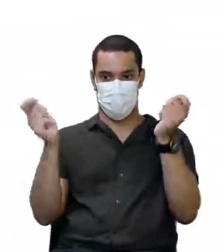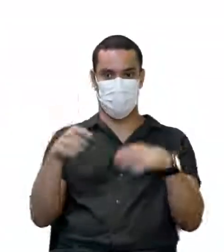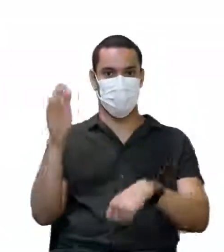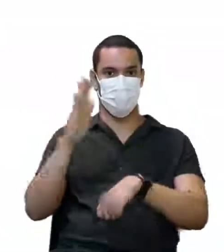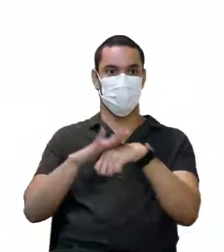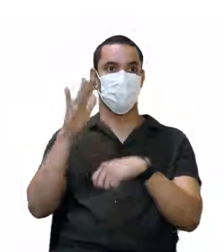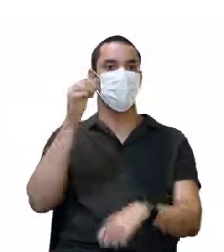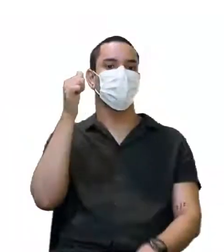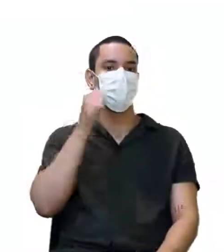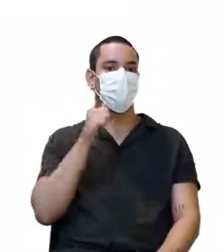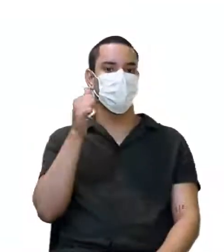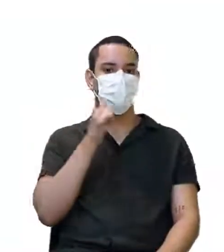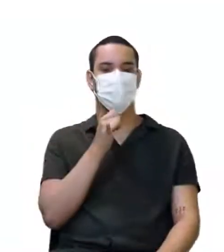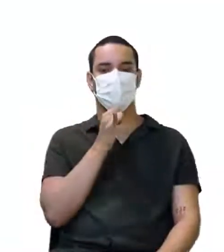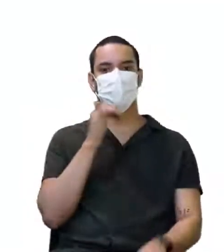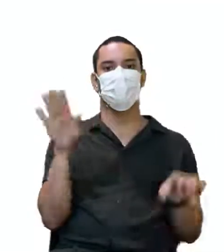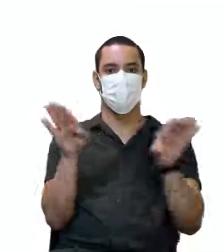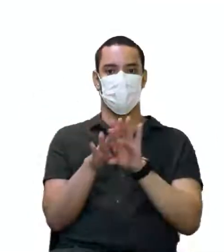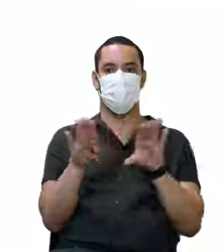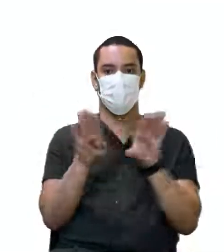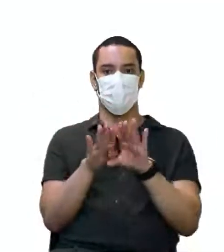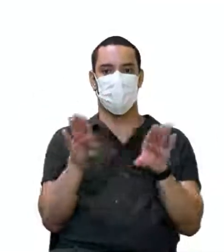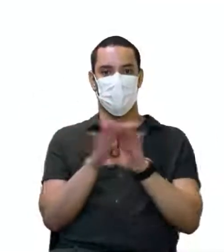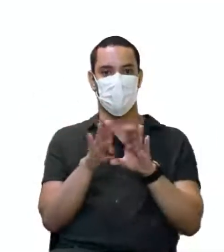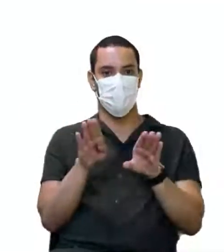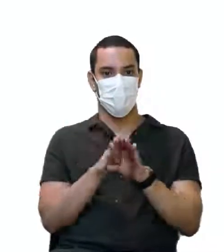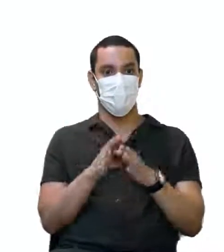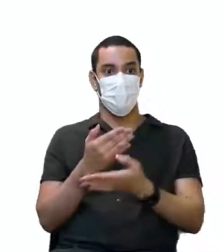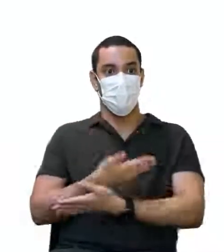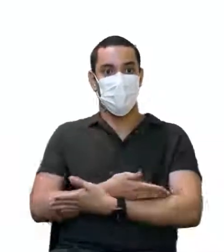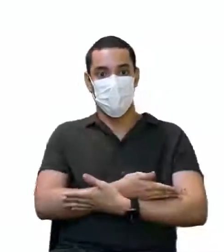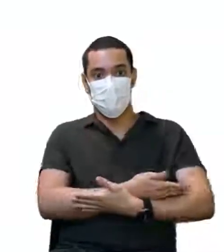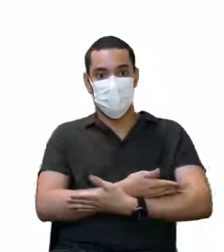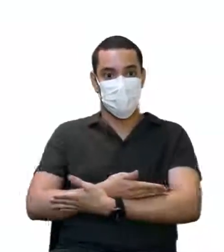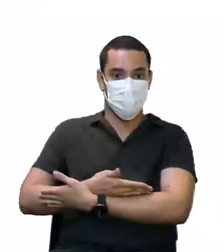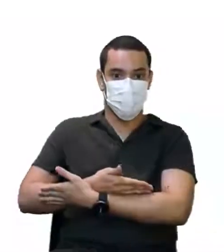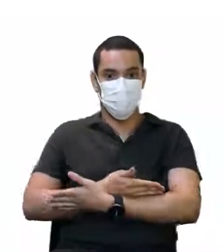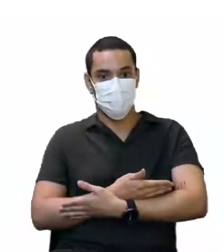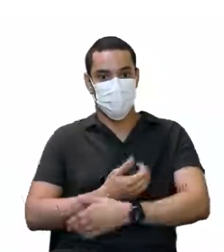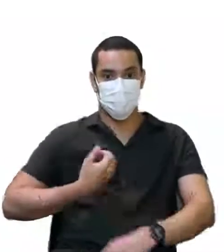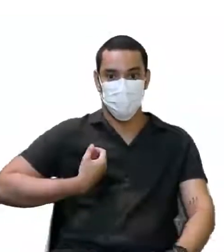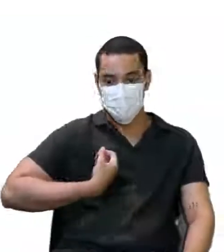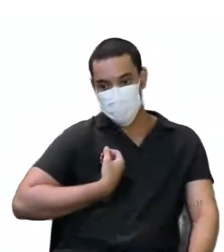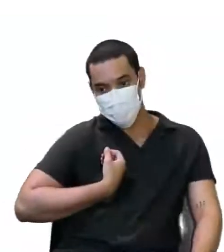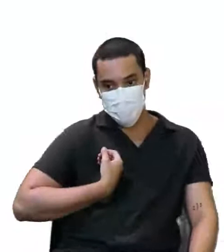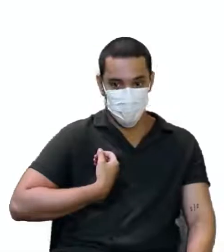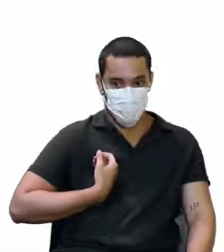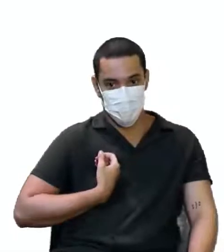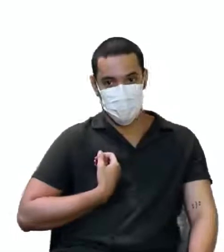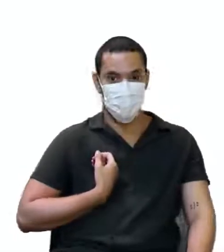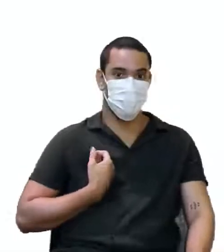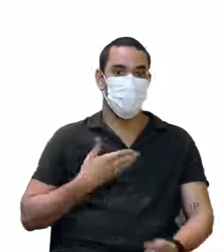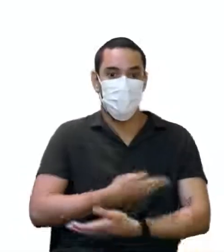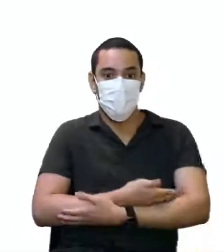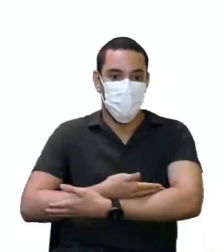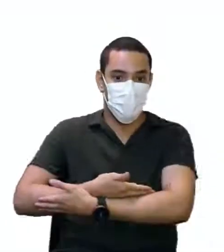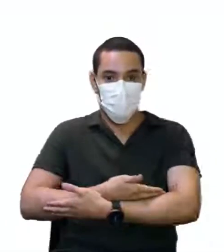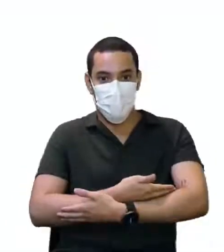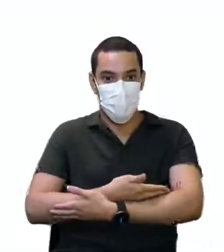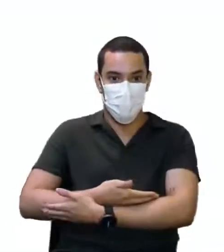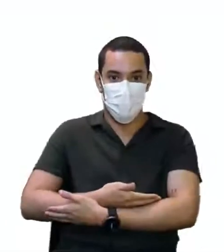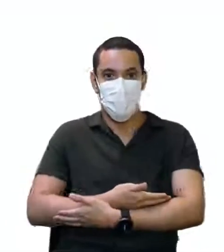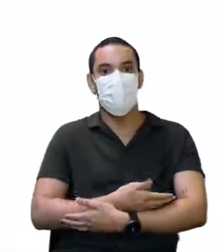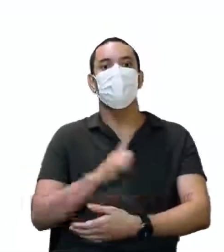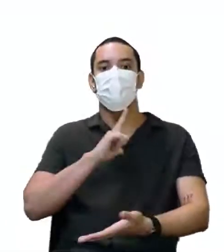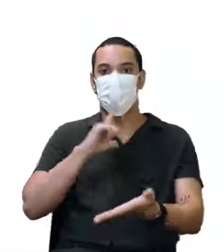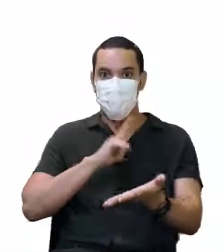As mulheres também, agora com os bebês, imagine carregar um bebê ou arrastar um bebê. A